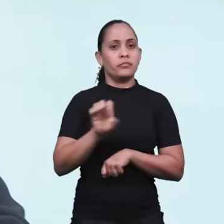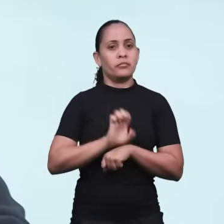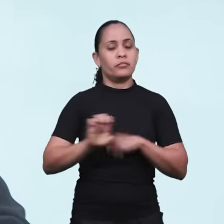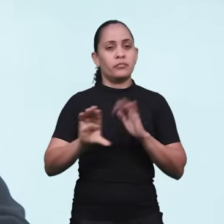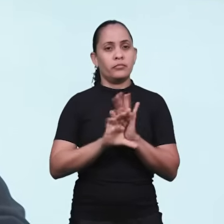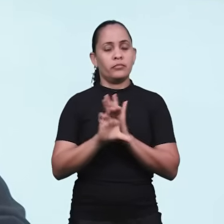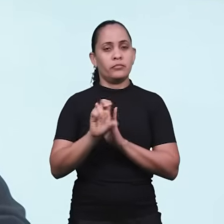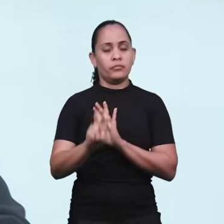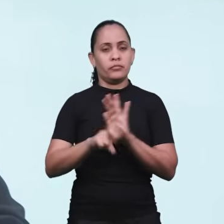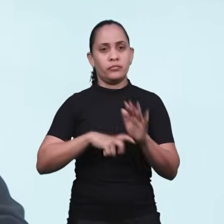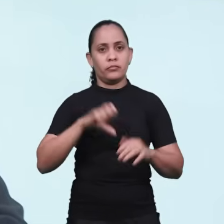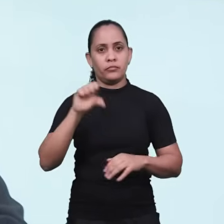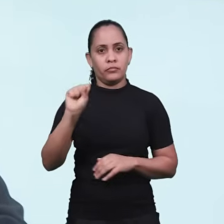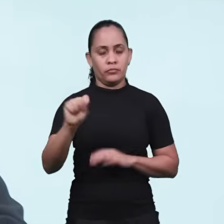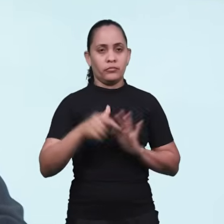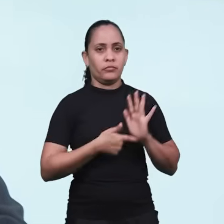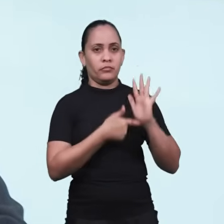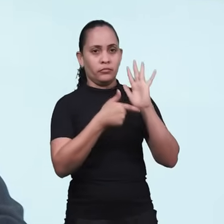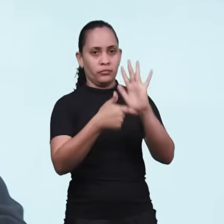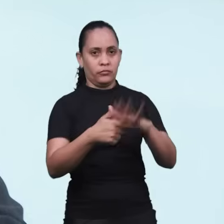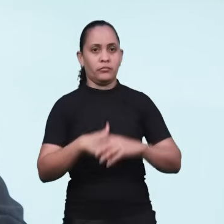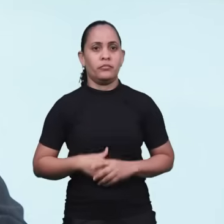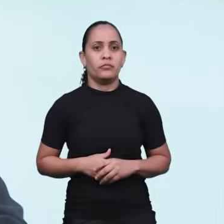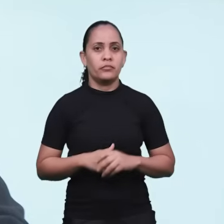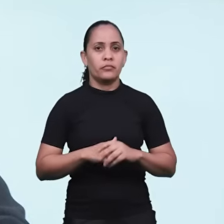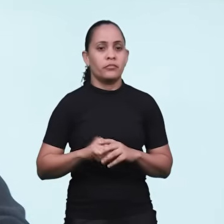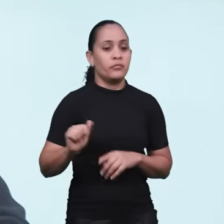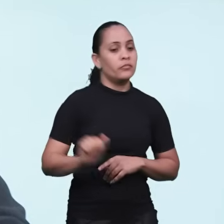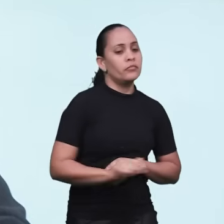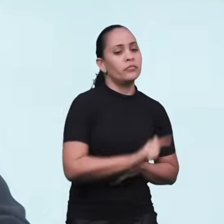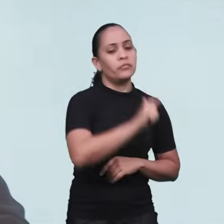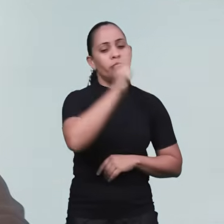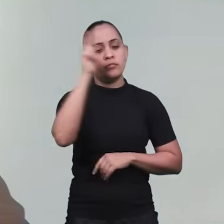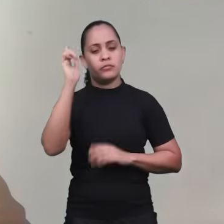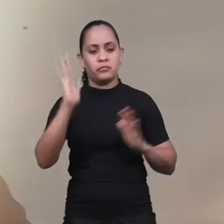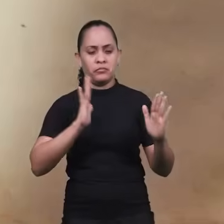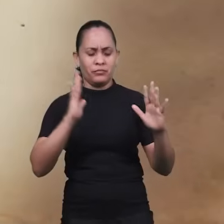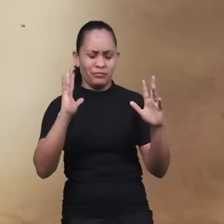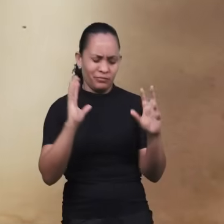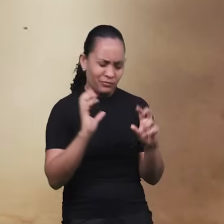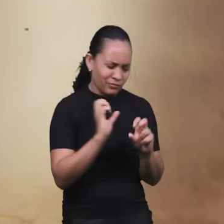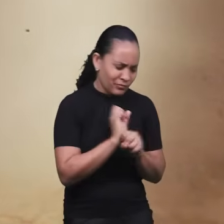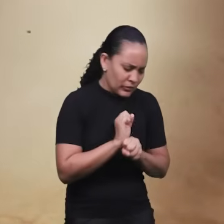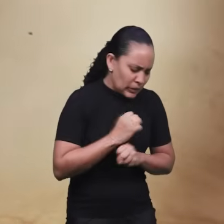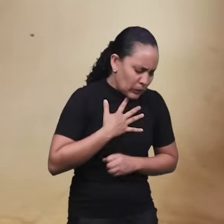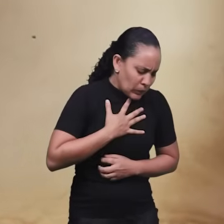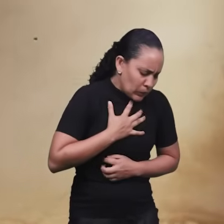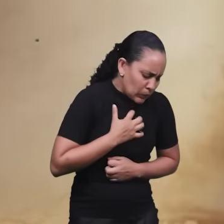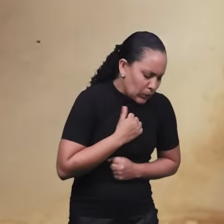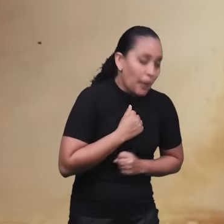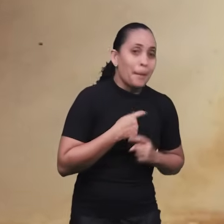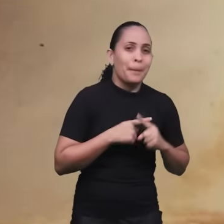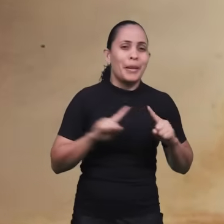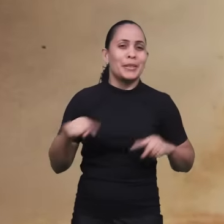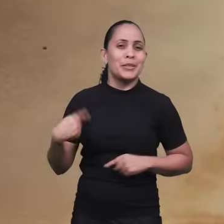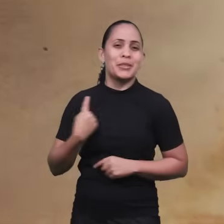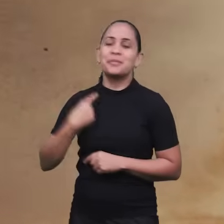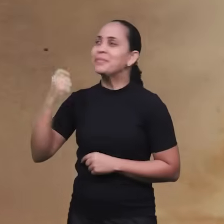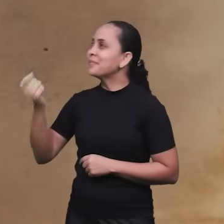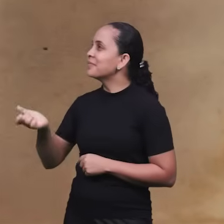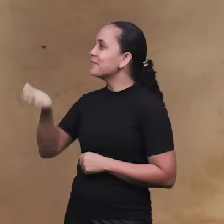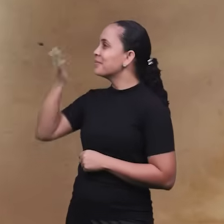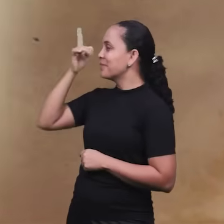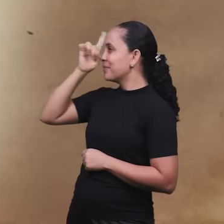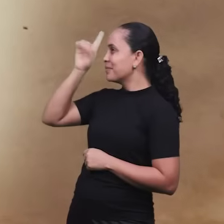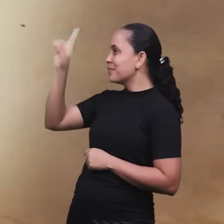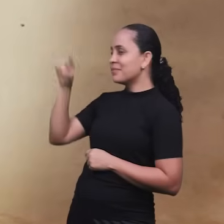em Efésios, no capítulo 5, no verso 8, que diz assim: Porque em outro tempo erais trevas, mas